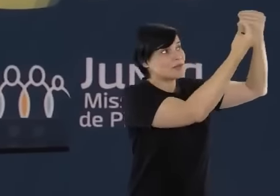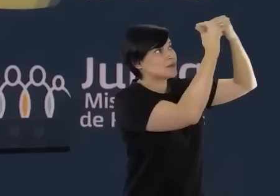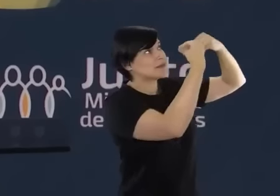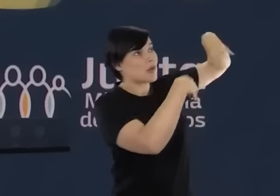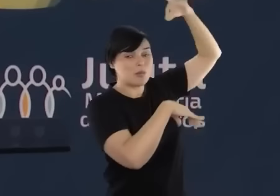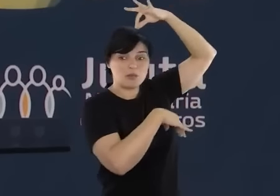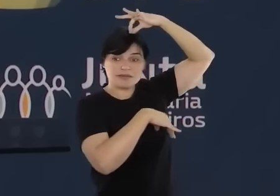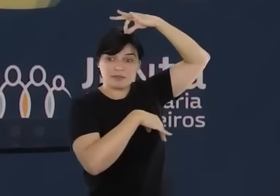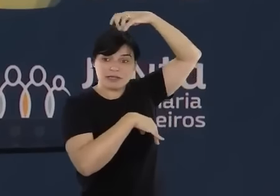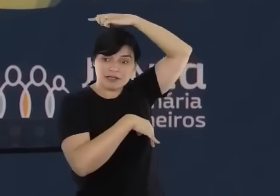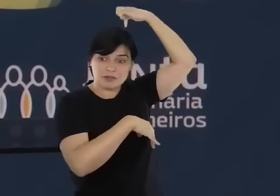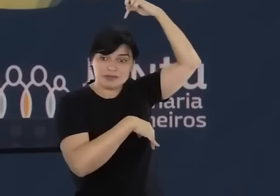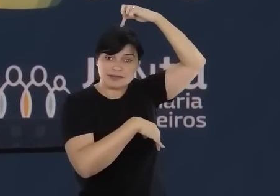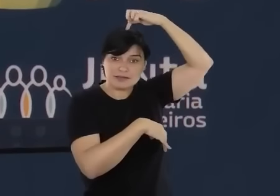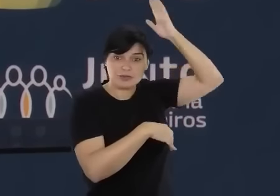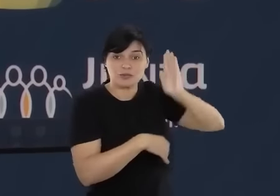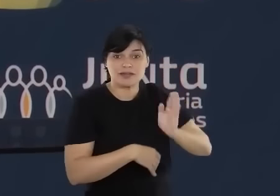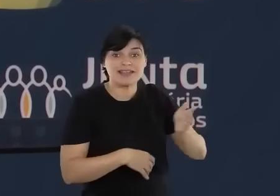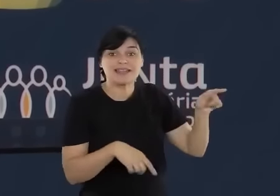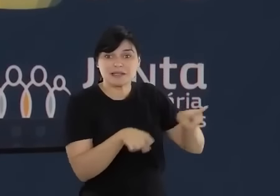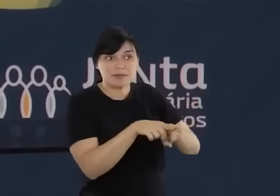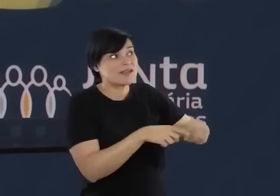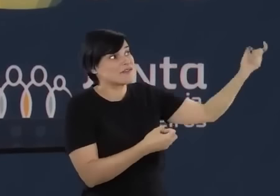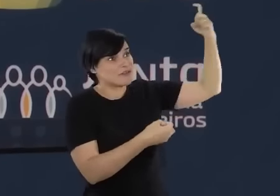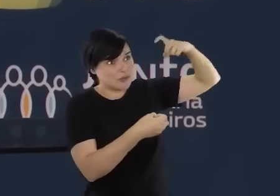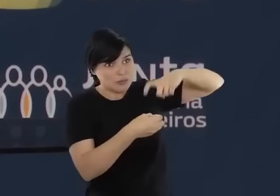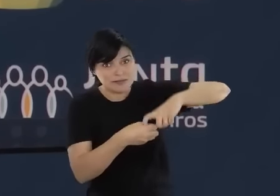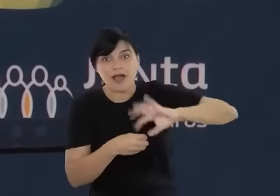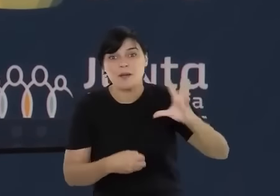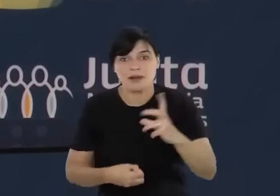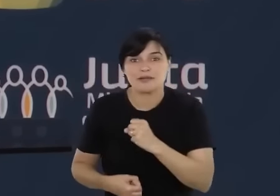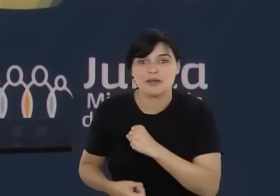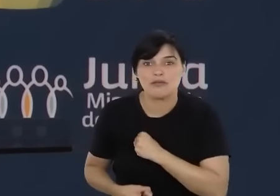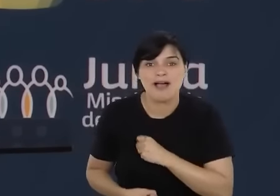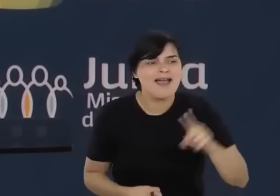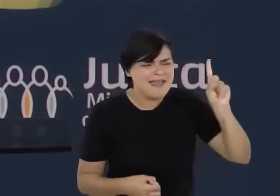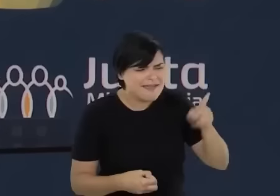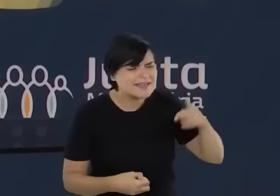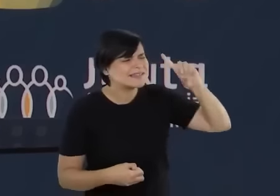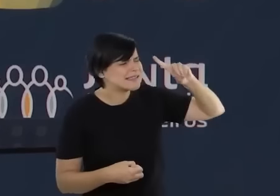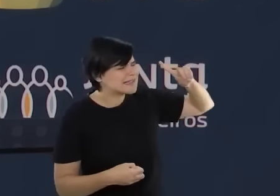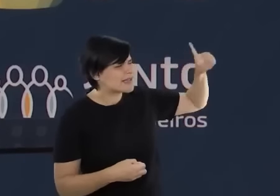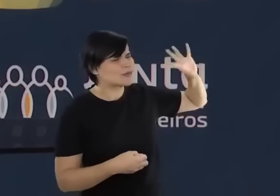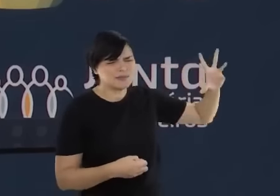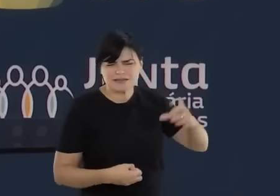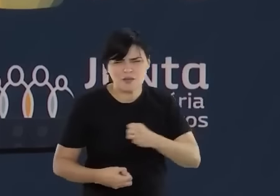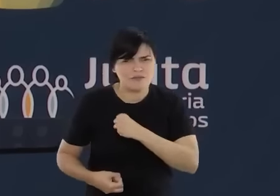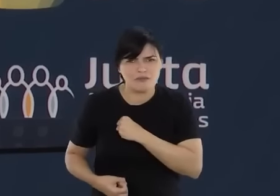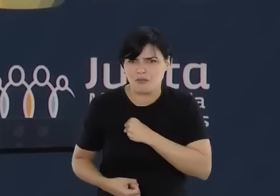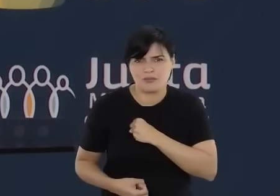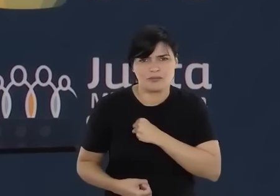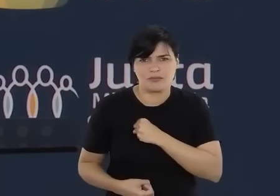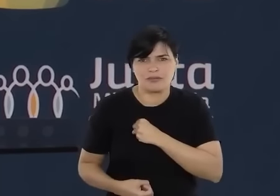igreja Este é o senhor que nos deu vida que nos salvou que nos perdoou que nos redimiu que nos deu sentido para viver